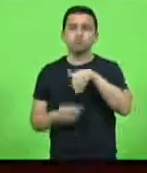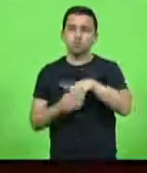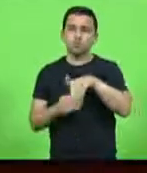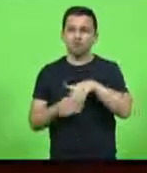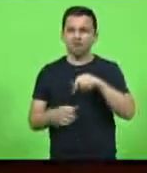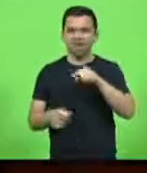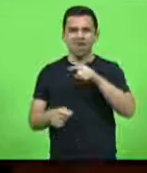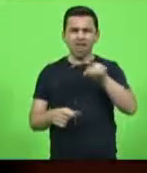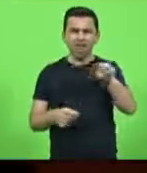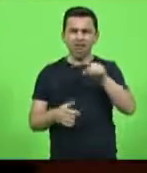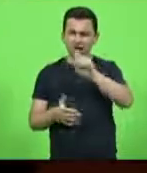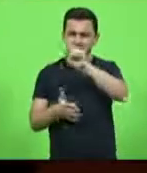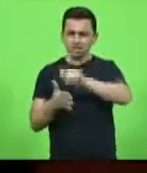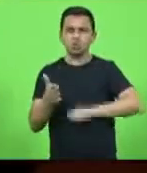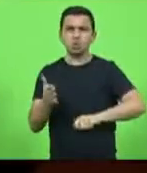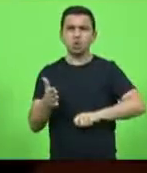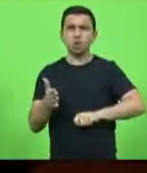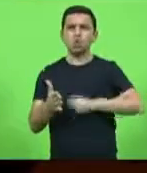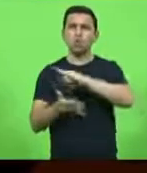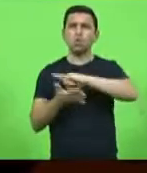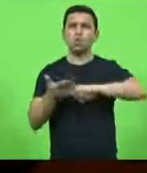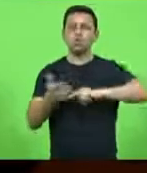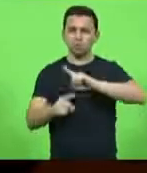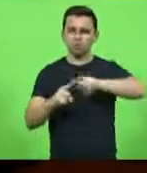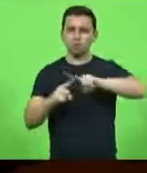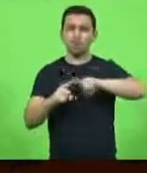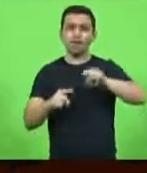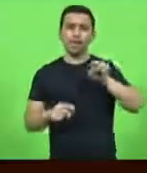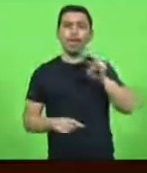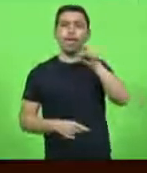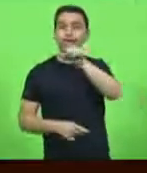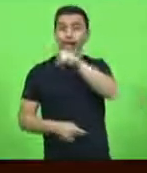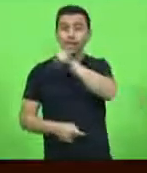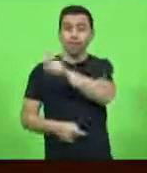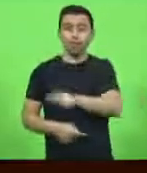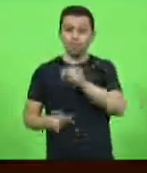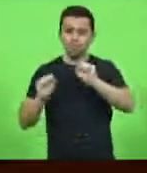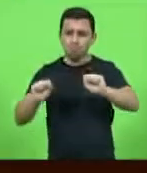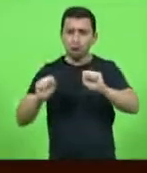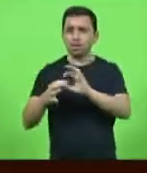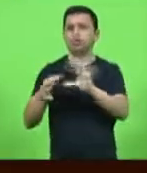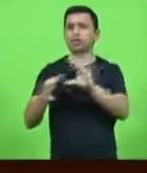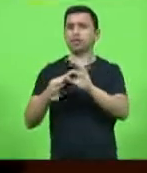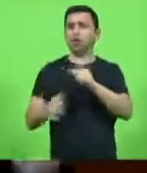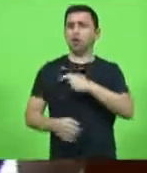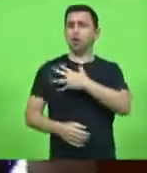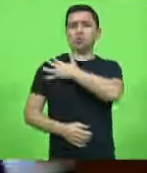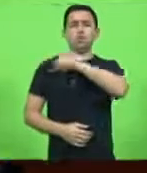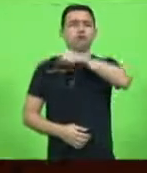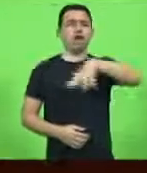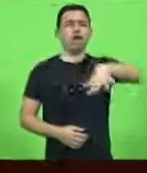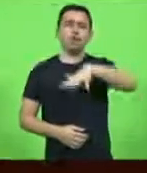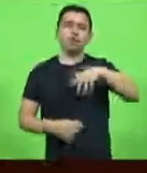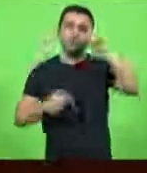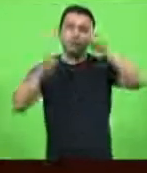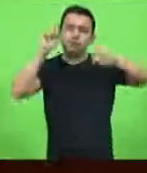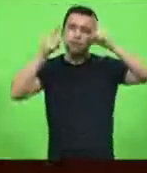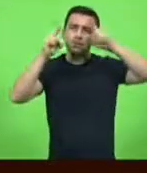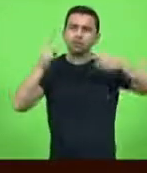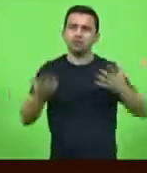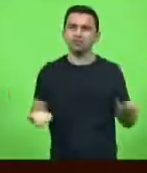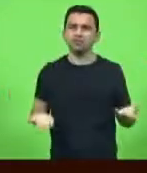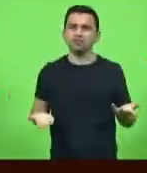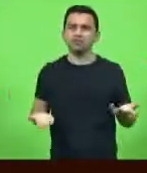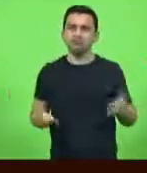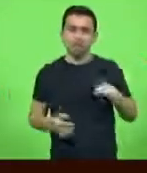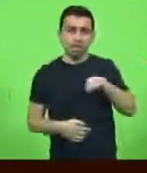proibindo mas ele pode ela pode porque ele é o comandante-geral Mas aí o Capelão